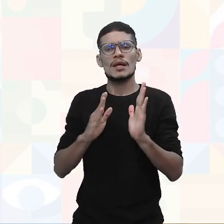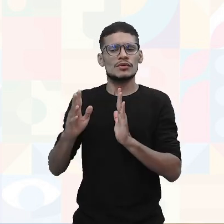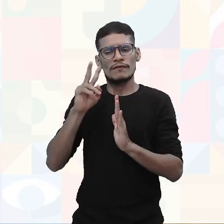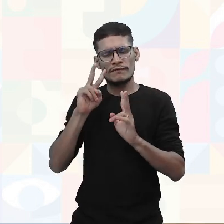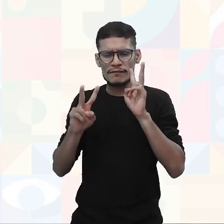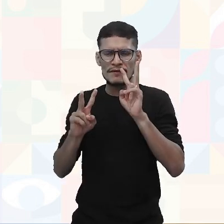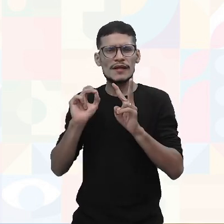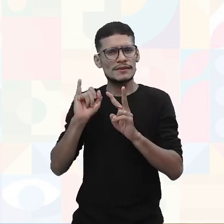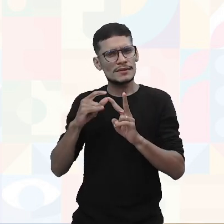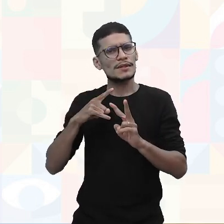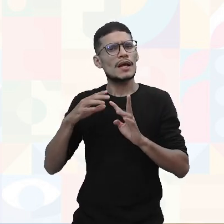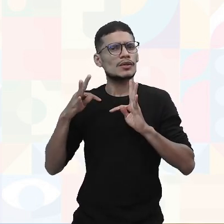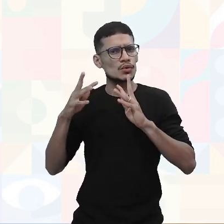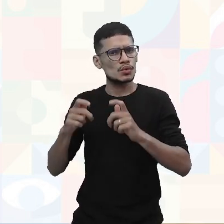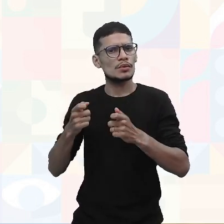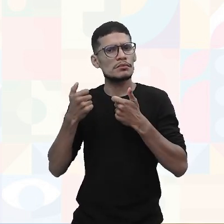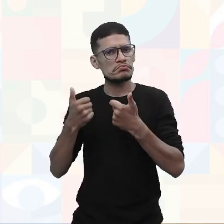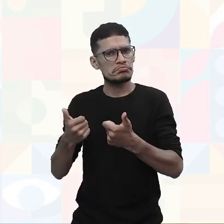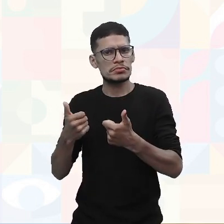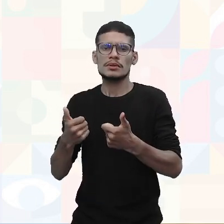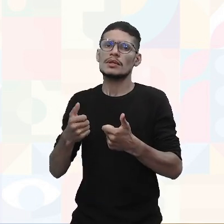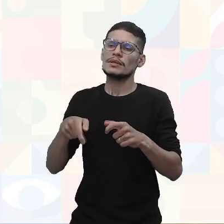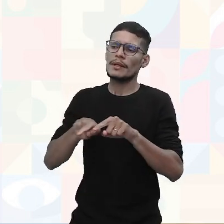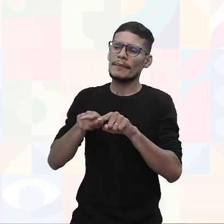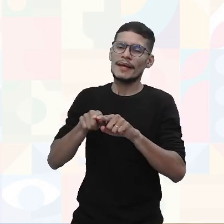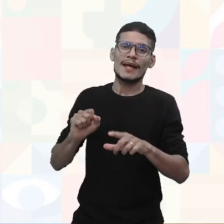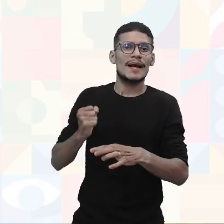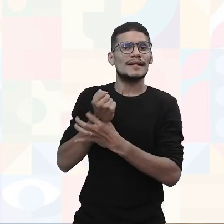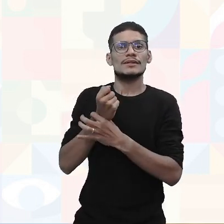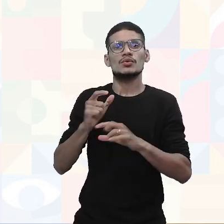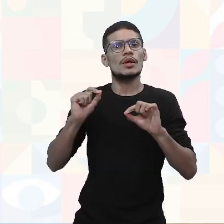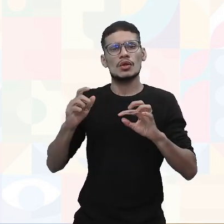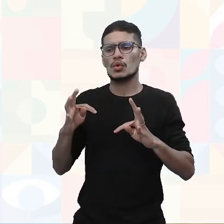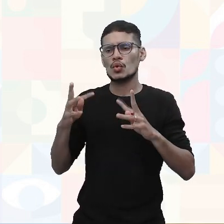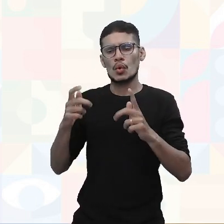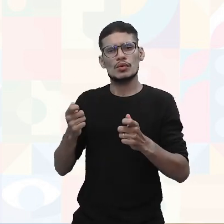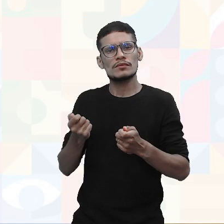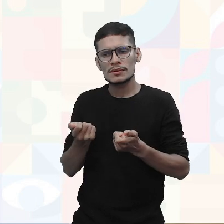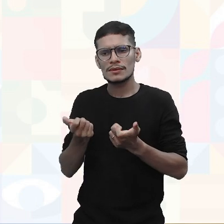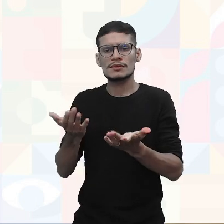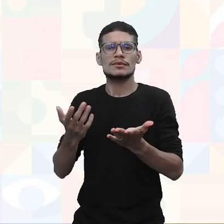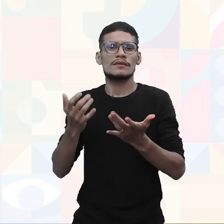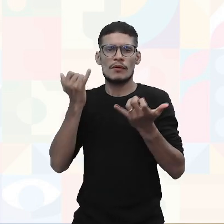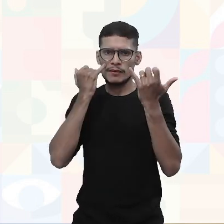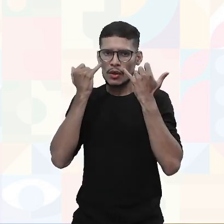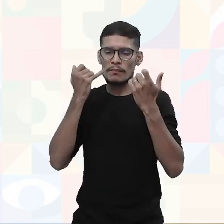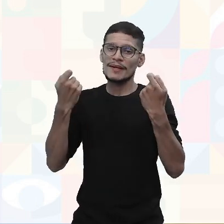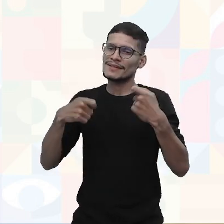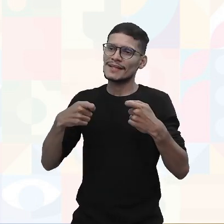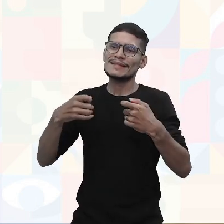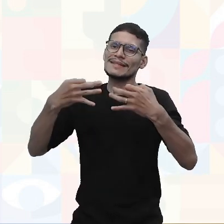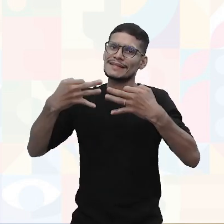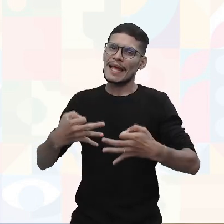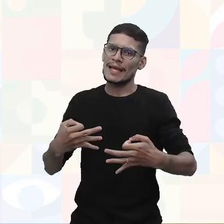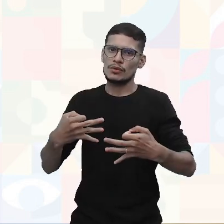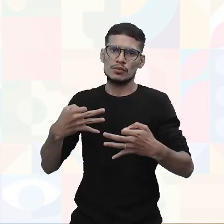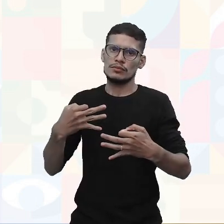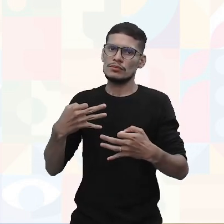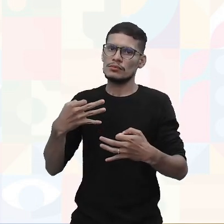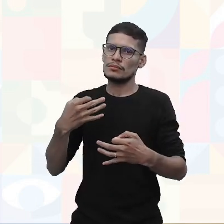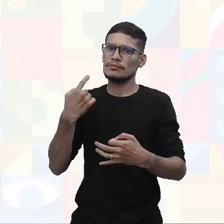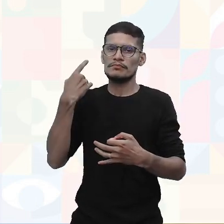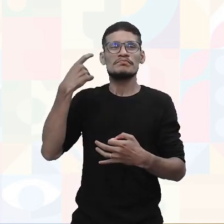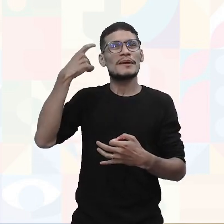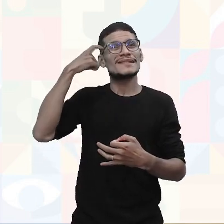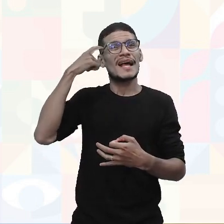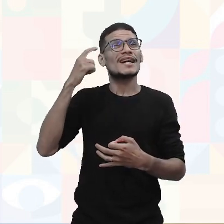tudo correndo tranquilo, e com isso eles têm que garantir que todo o fornecimento de informações seja o mais próximo possível da realidade, para não pensar que está